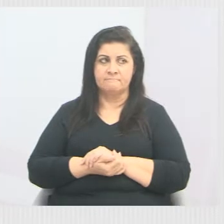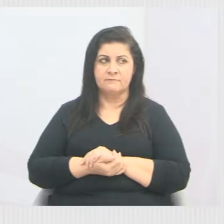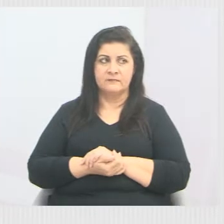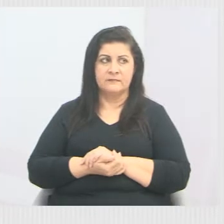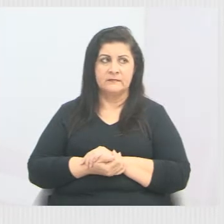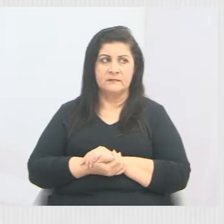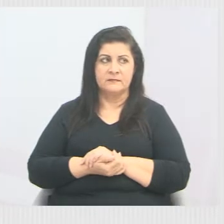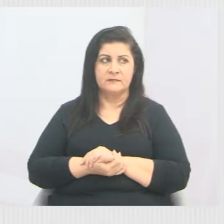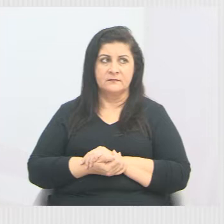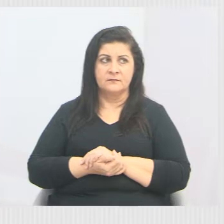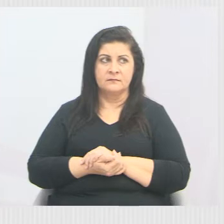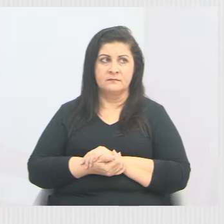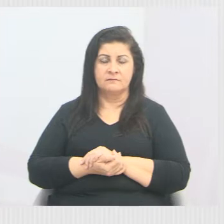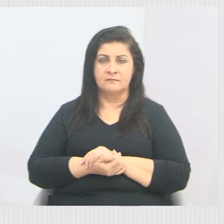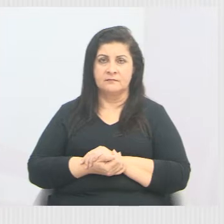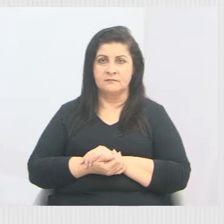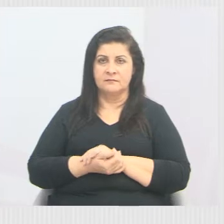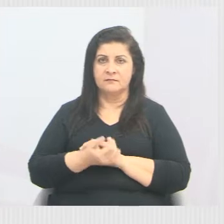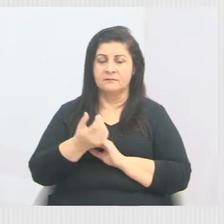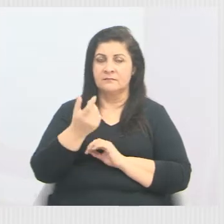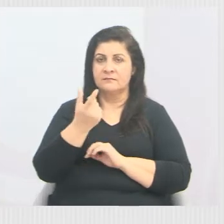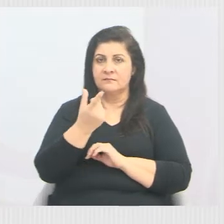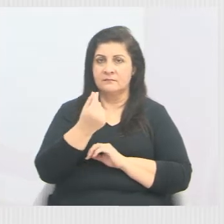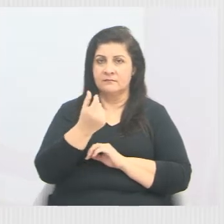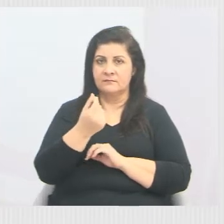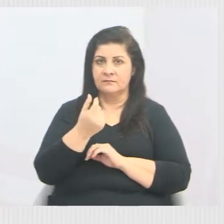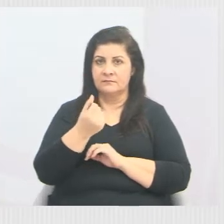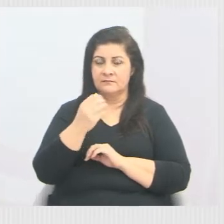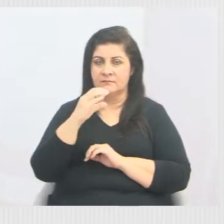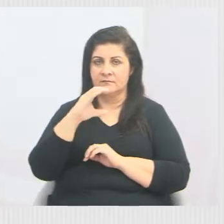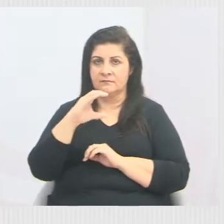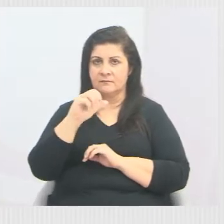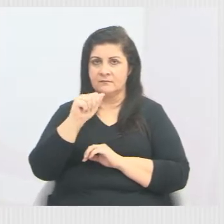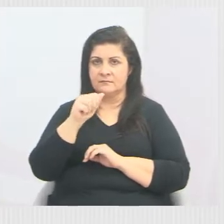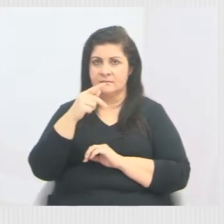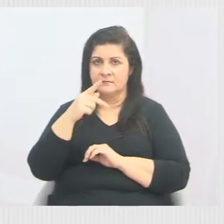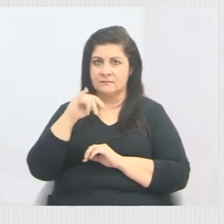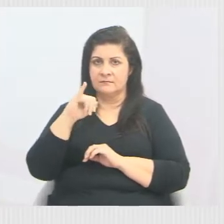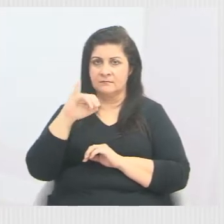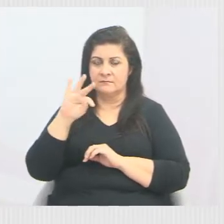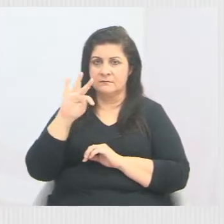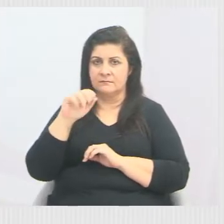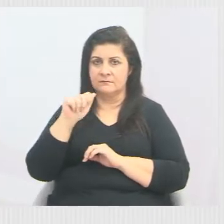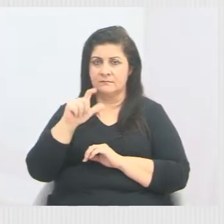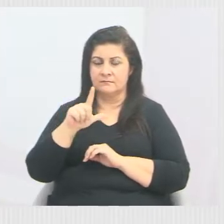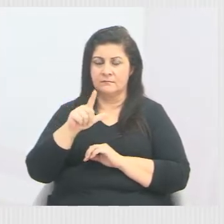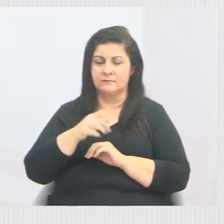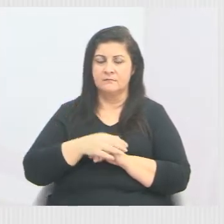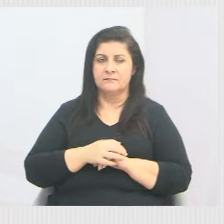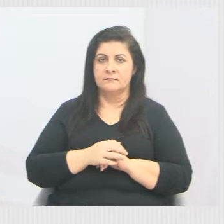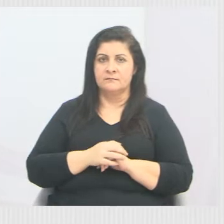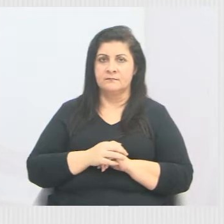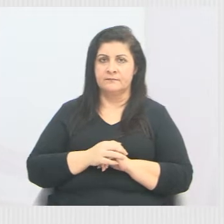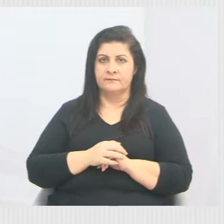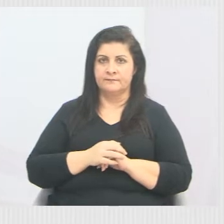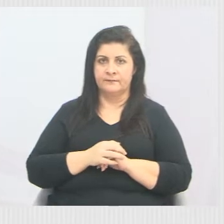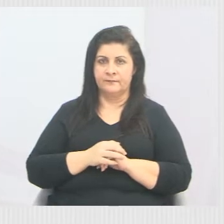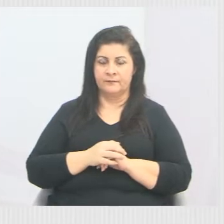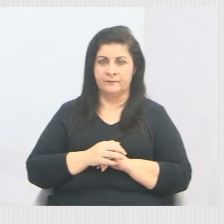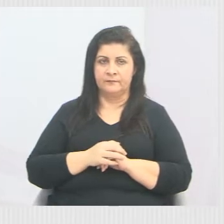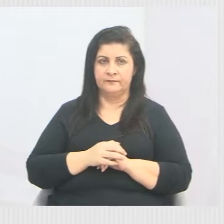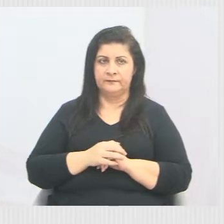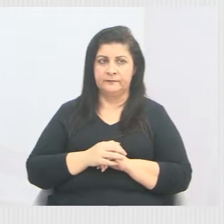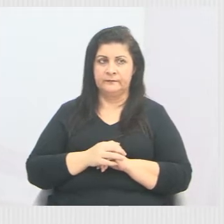Agora, vamos falar de receitas de capital. No outro anterior foram receitas correntes, agora vamos falar de receitas